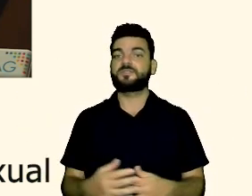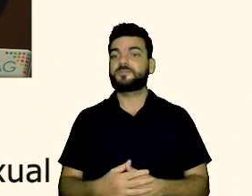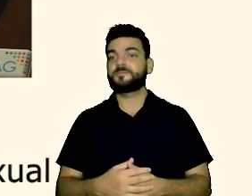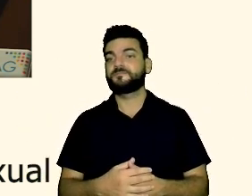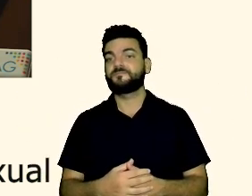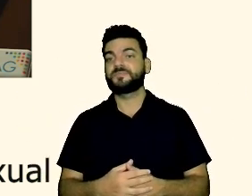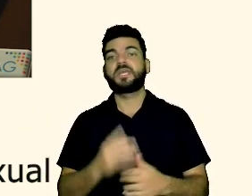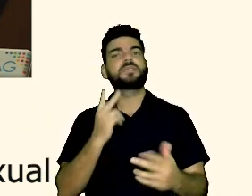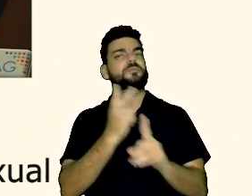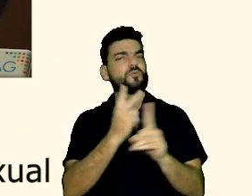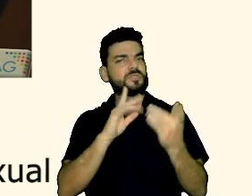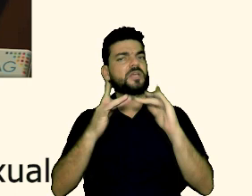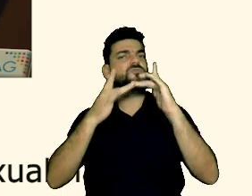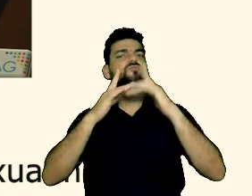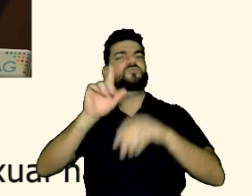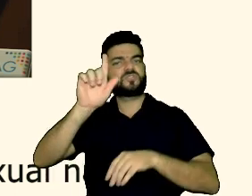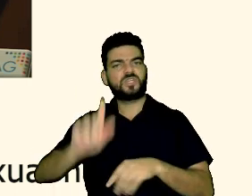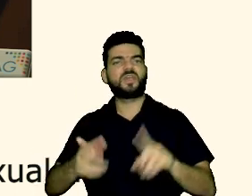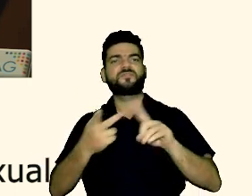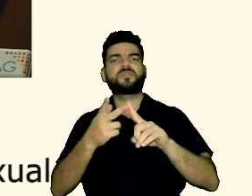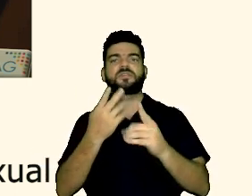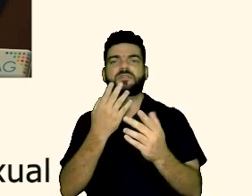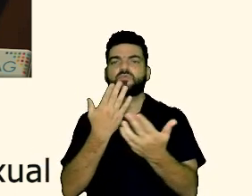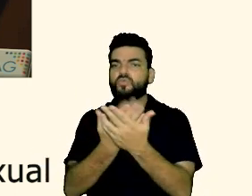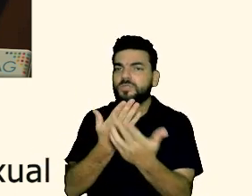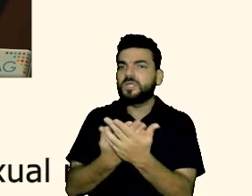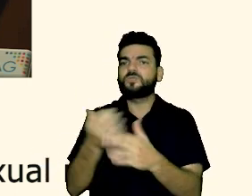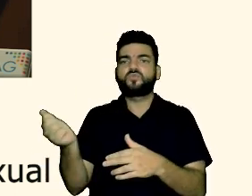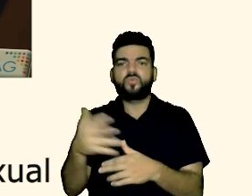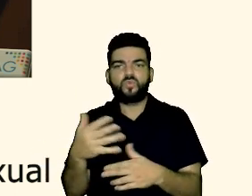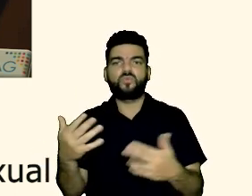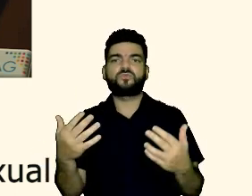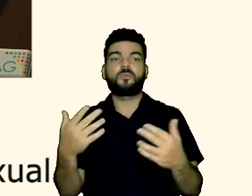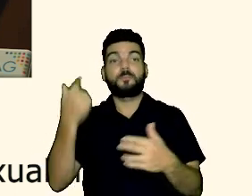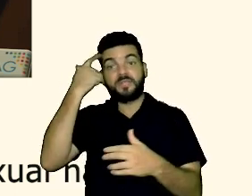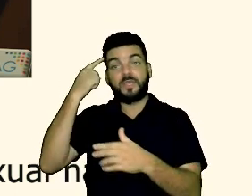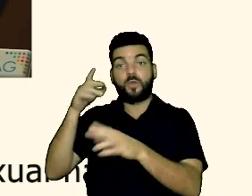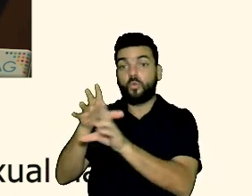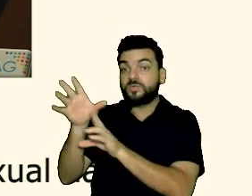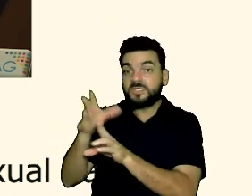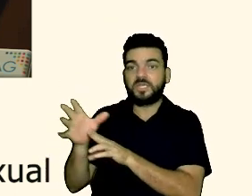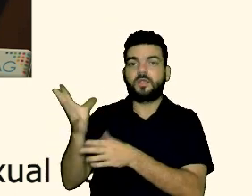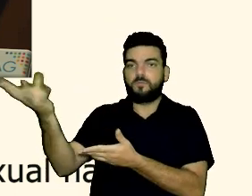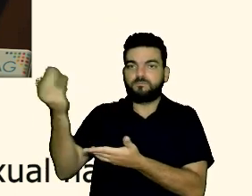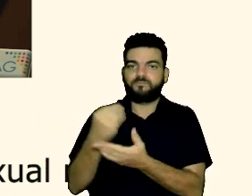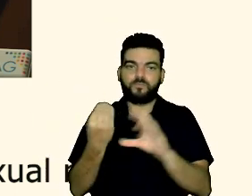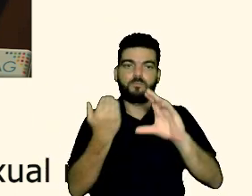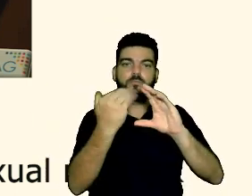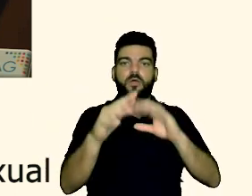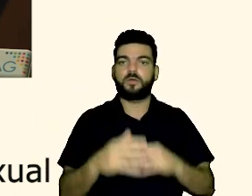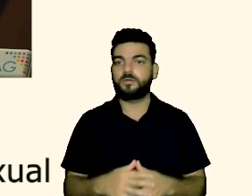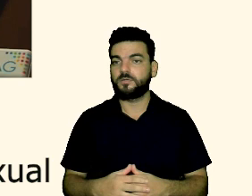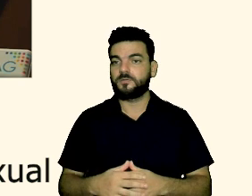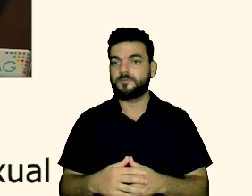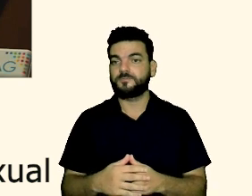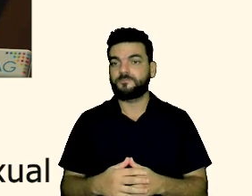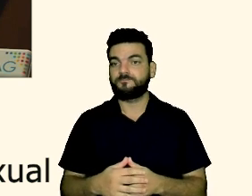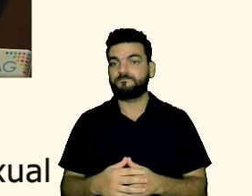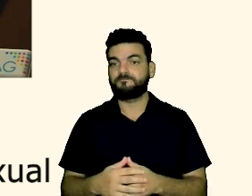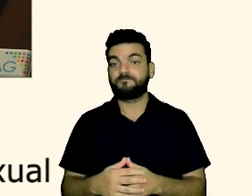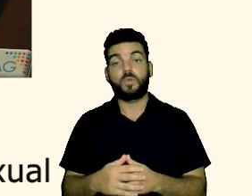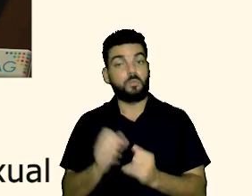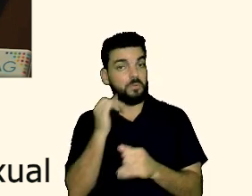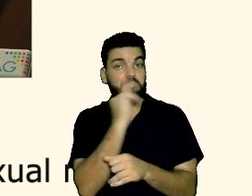uma diretriz e eu passo para a minha equipe, pessoal, não é mais por esse caminho, é por esse. É inevitável que algumas pessoas digam, ah,